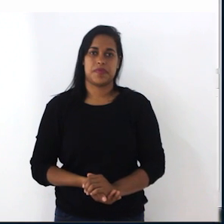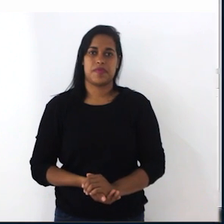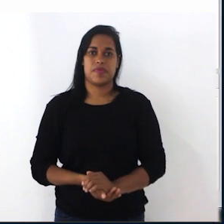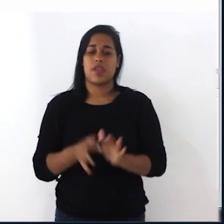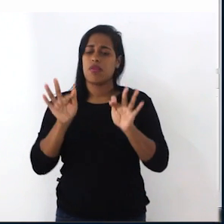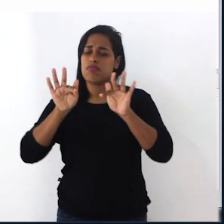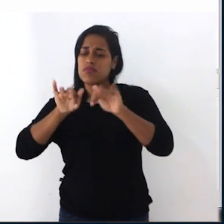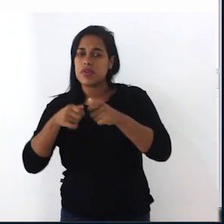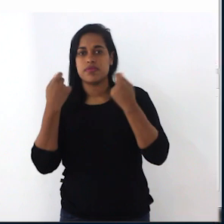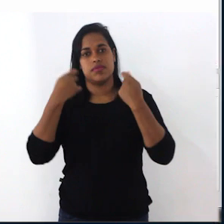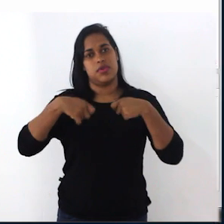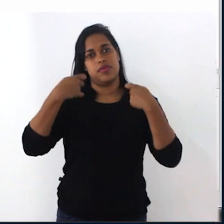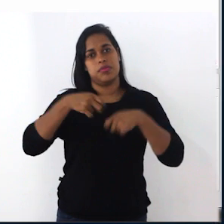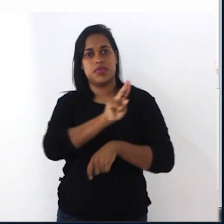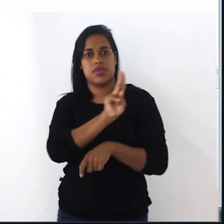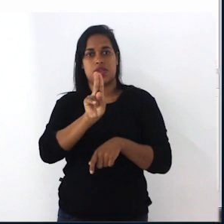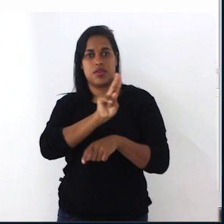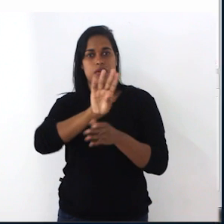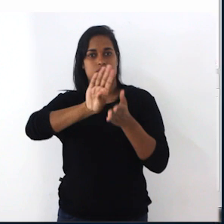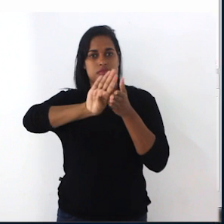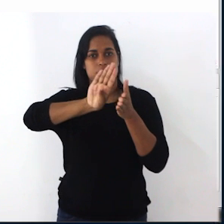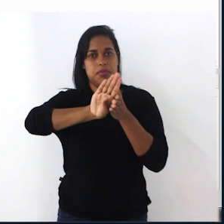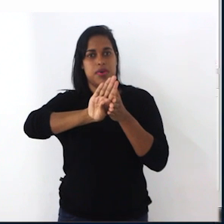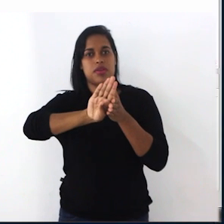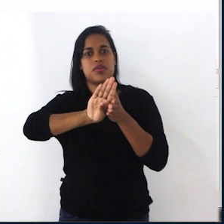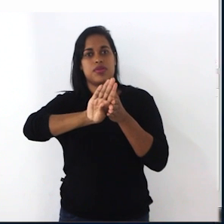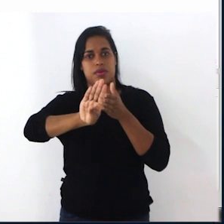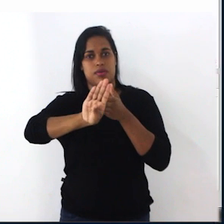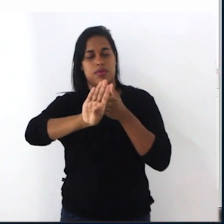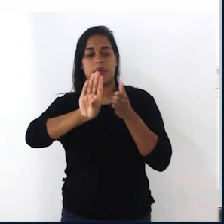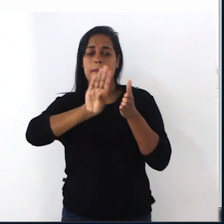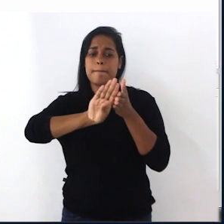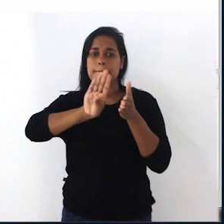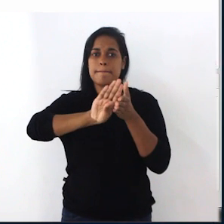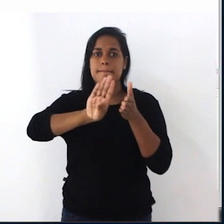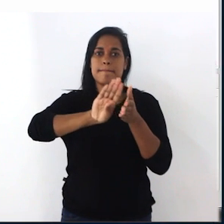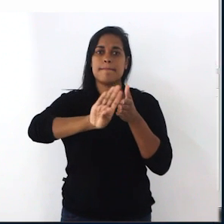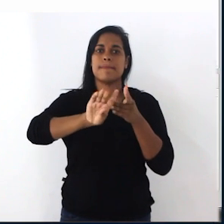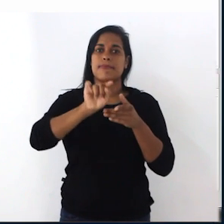No final vamos precisar do nome do banco, então vamos colocar aqui banco.